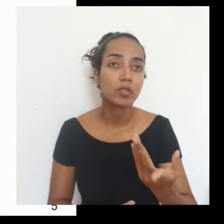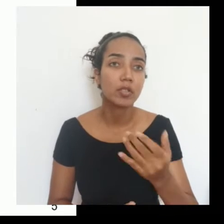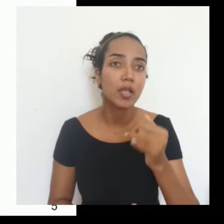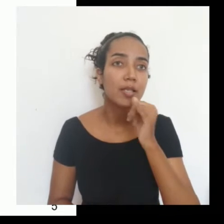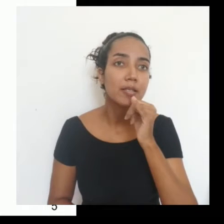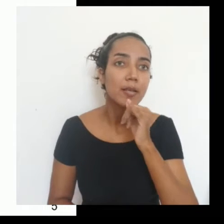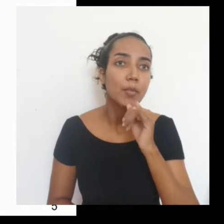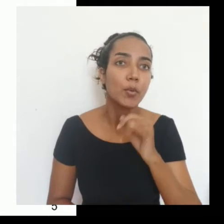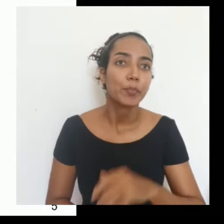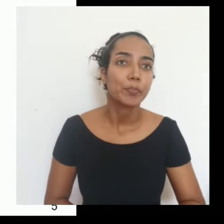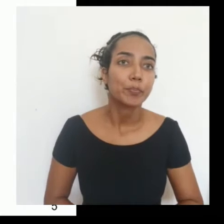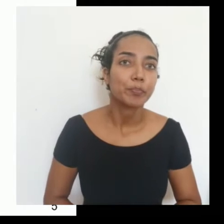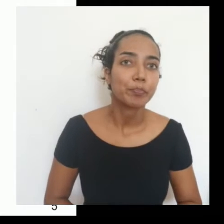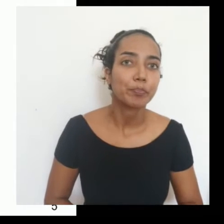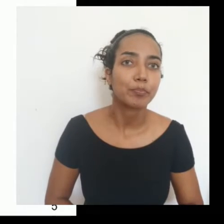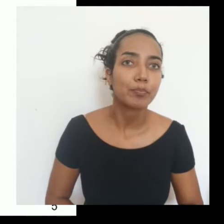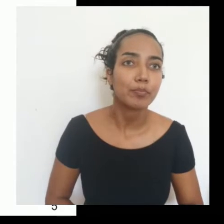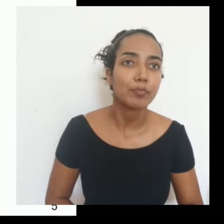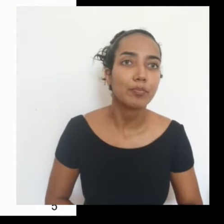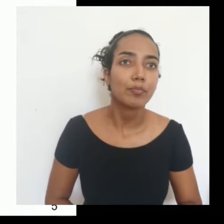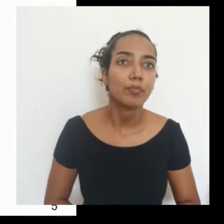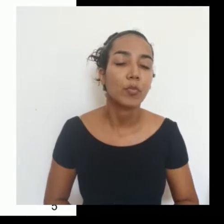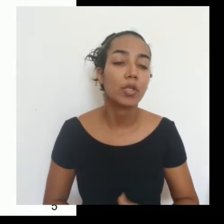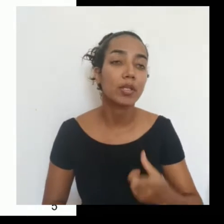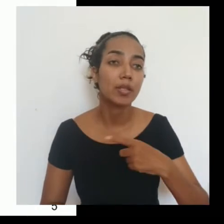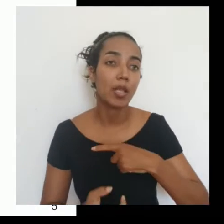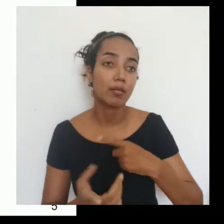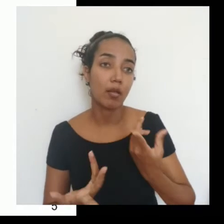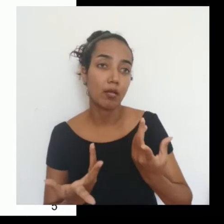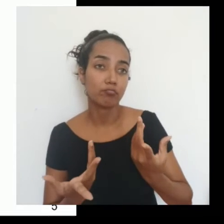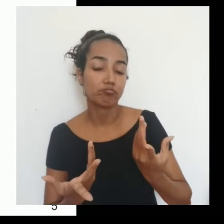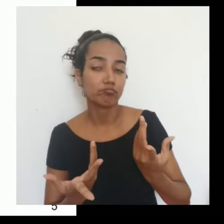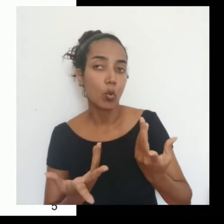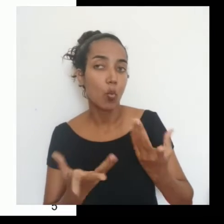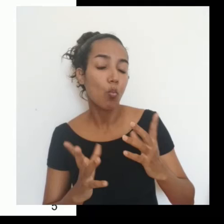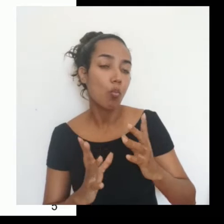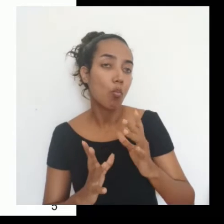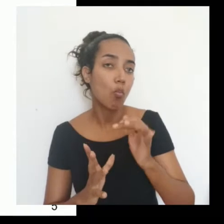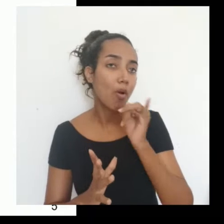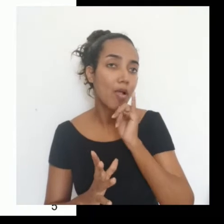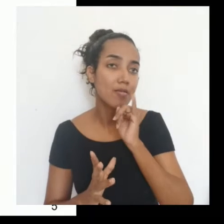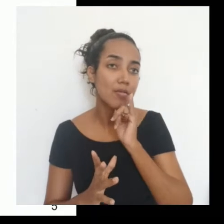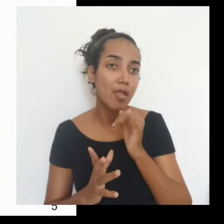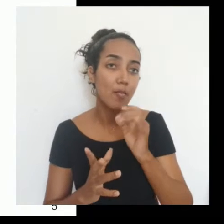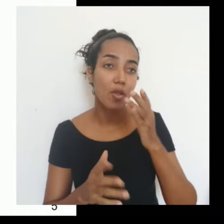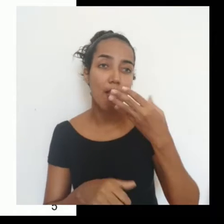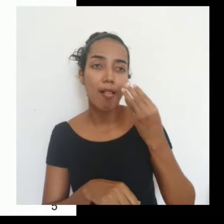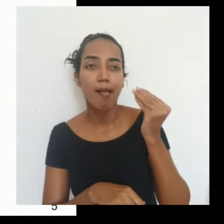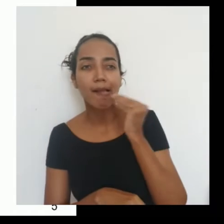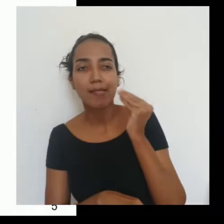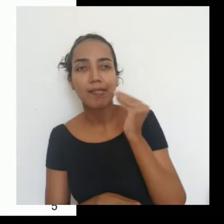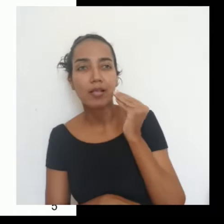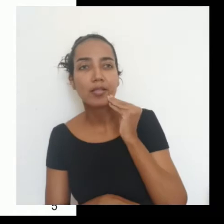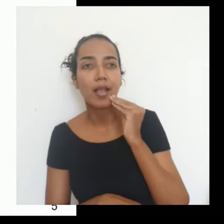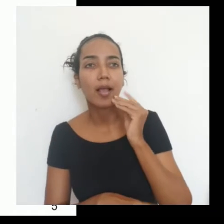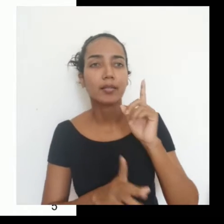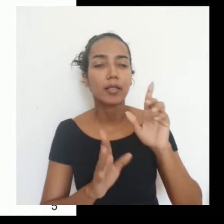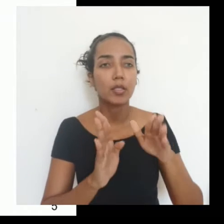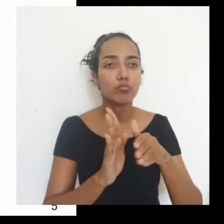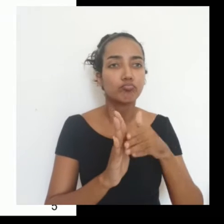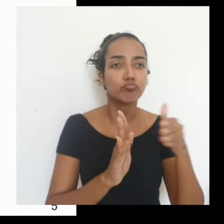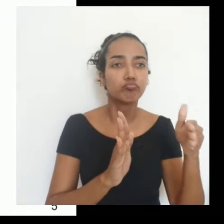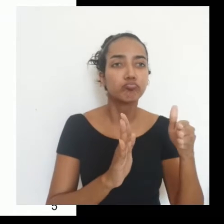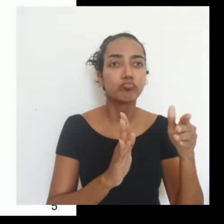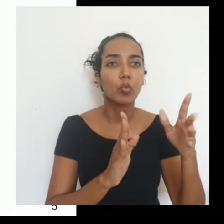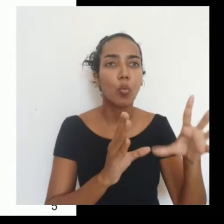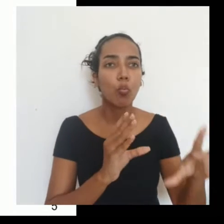Uma determinada condição, e a condição é testada todas as vezes. E um determinado incremento, que é executado toda vez